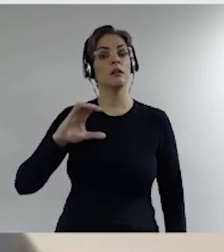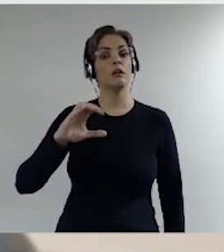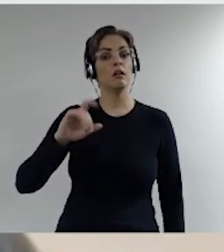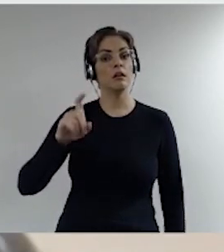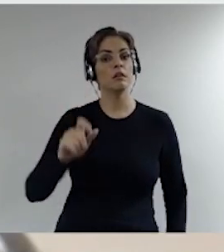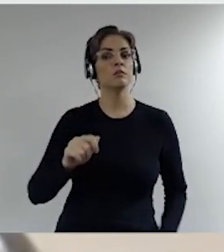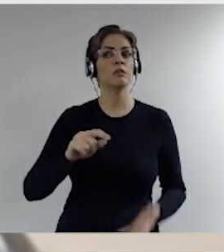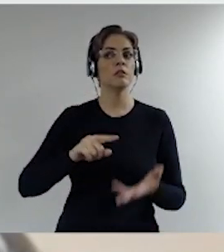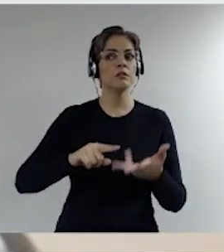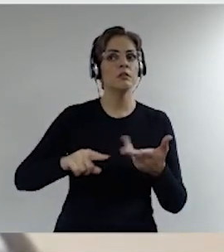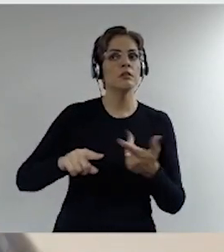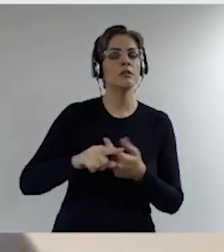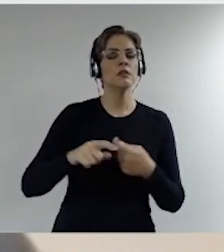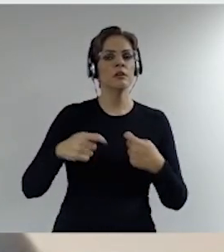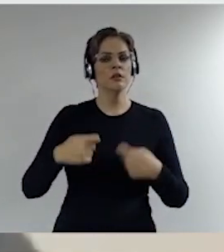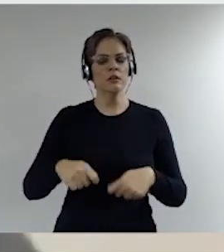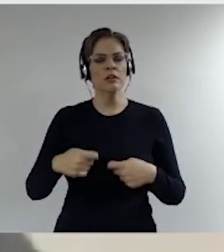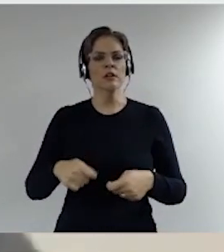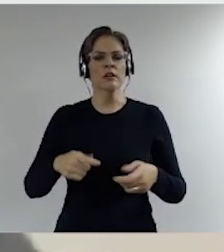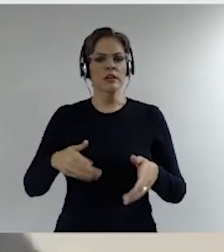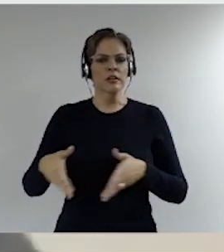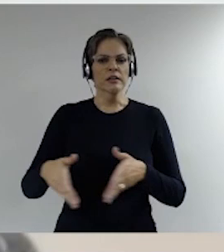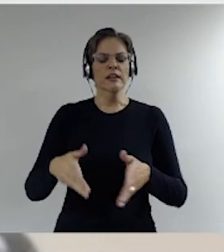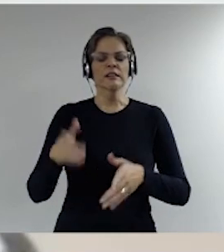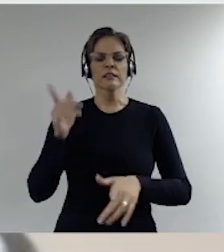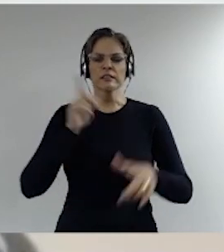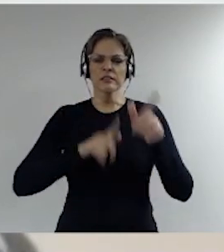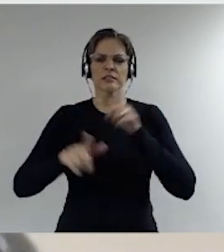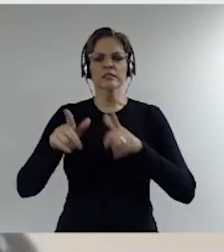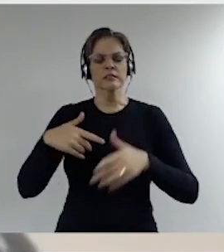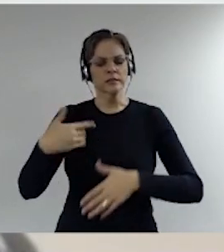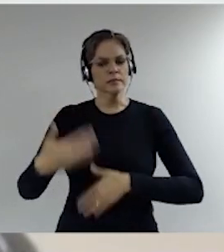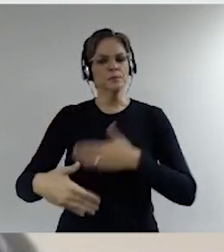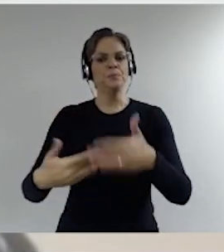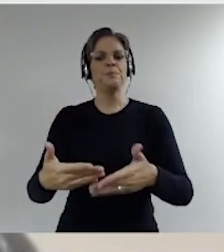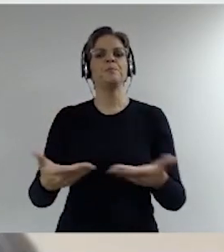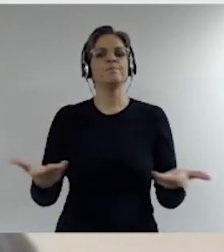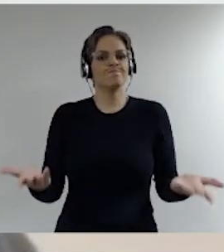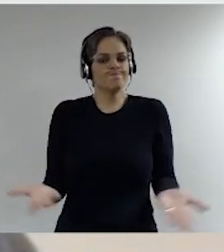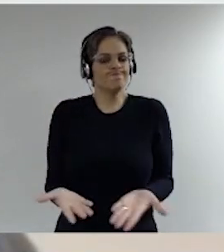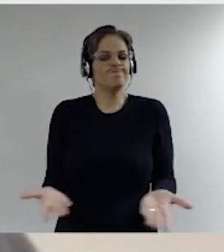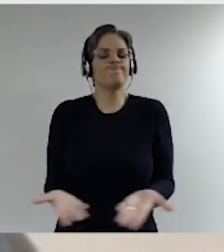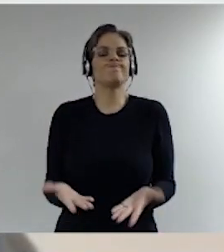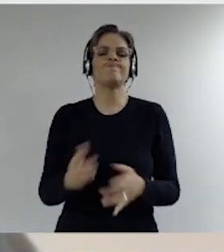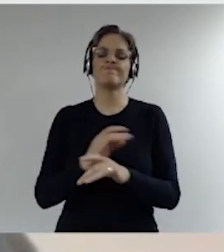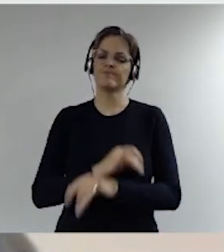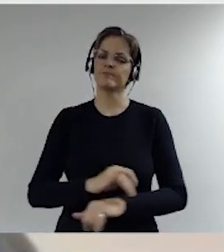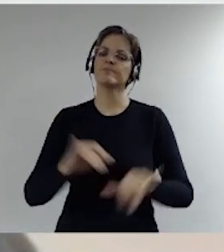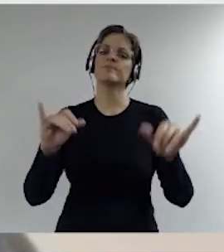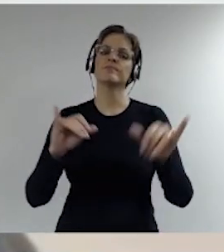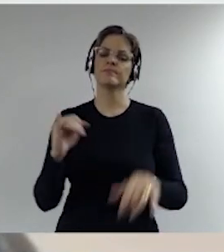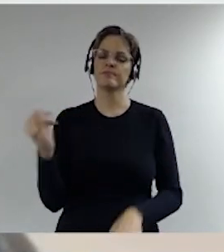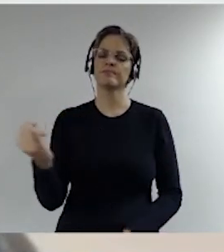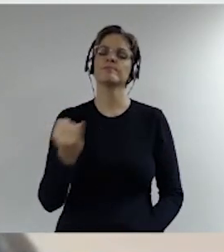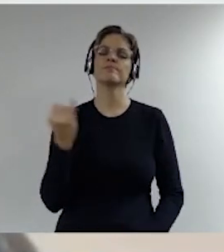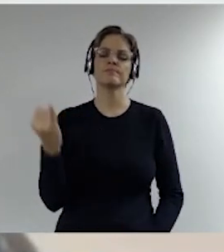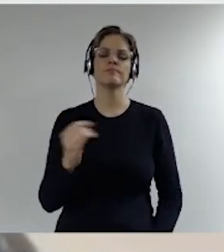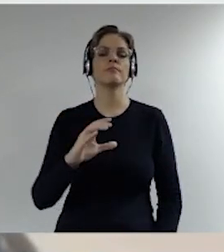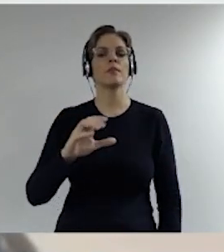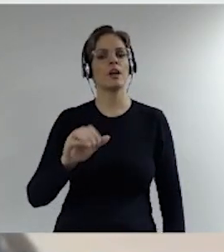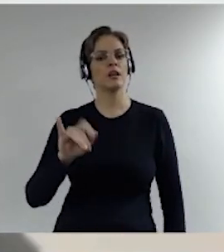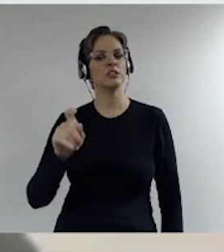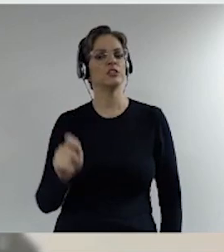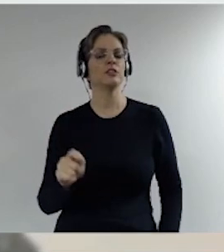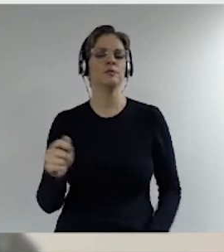trilhos são esses, o caminho é esse, é aqui que nós estamos precisando. E aí eu registro também a importância, né, da Caixa de Assistência estar bem próxima